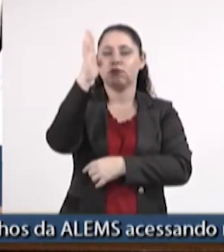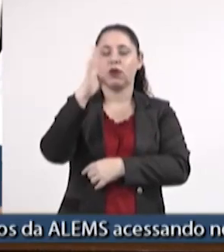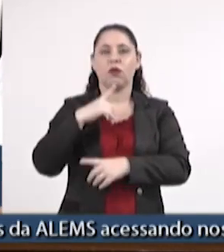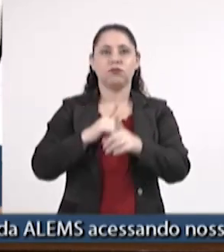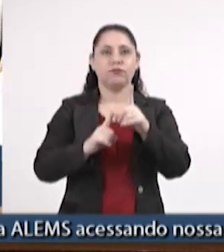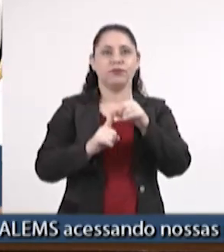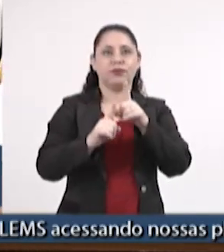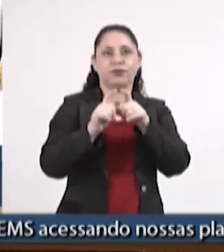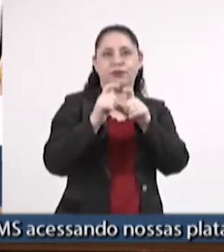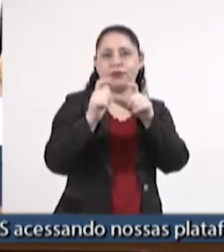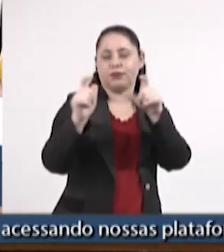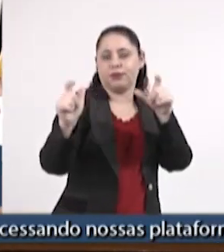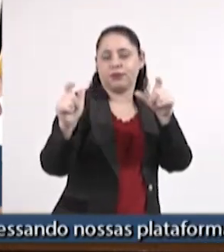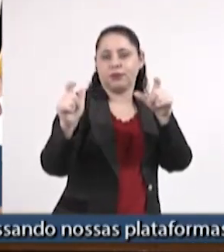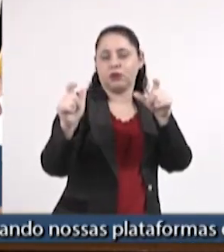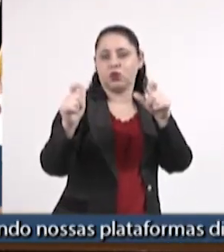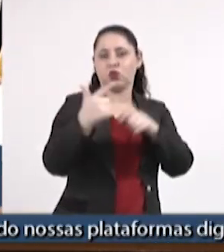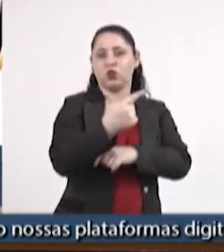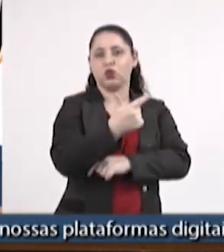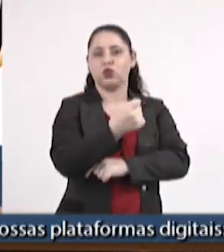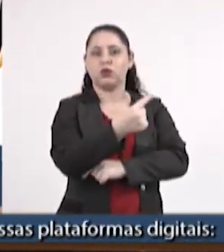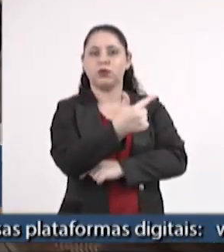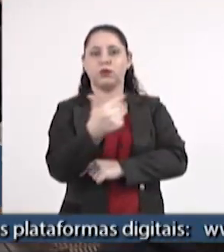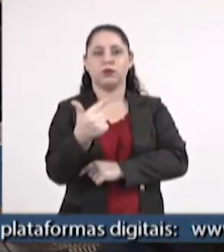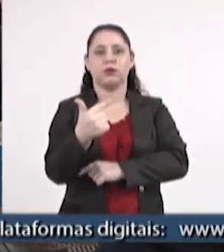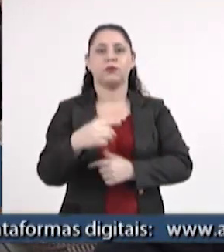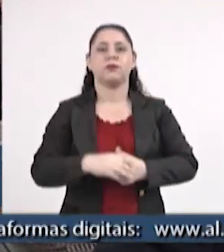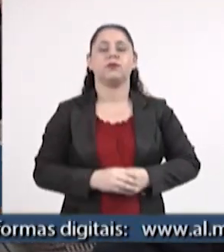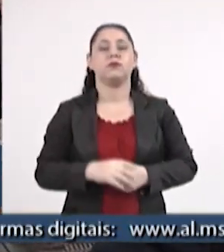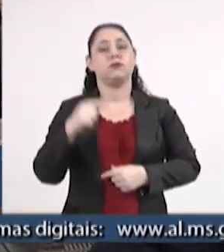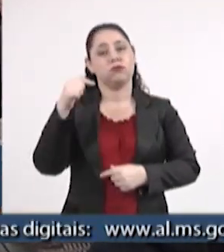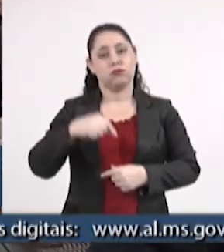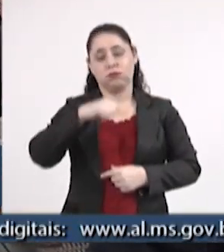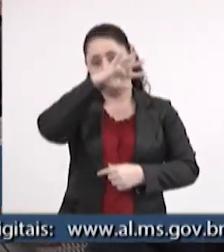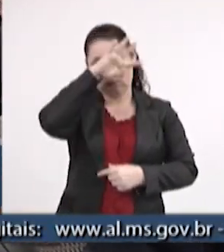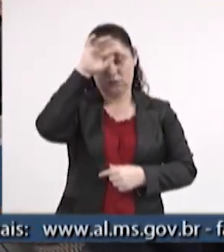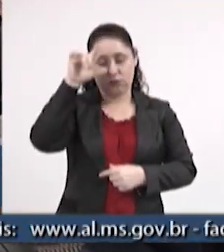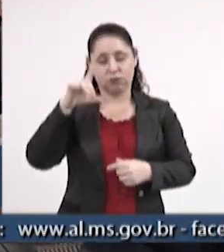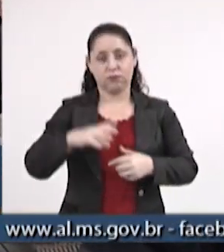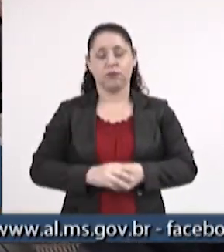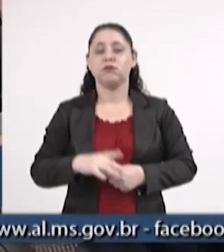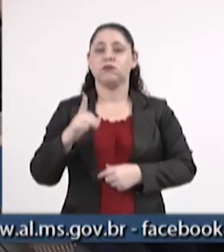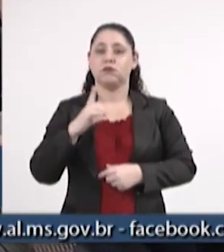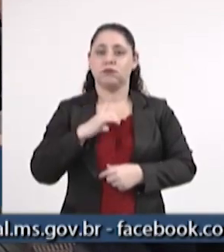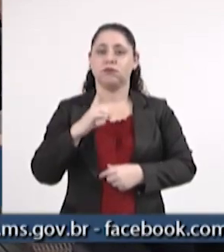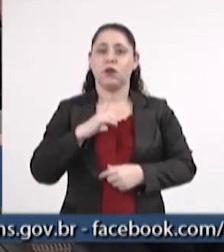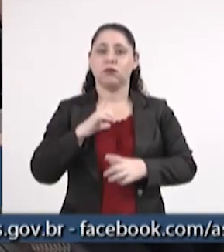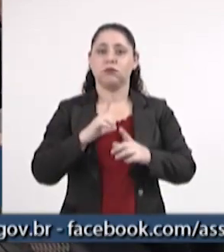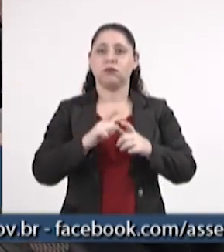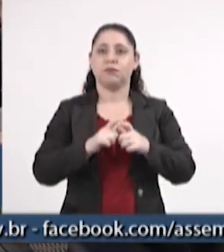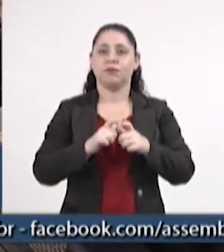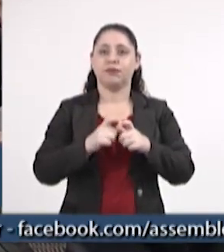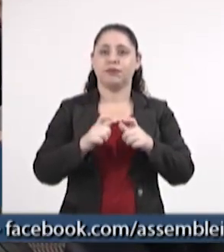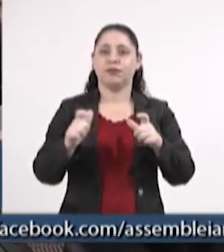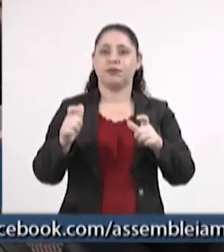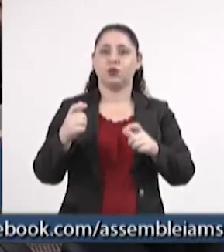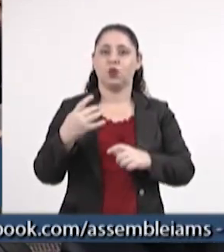alta nos casos de feminicídio em 2022. E aqui no Mato Grosso do Sul, nós tivemos um aumento de